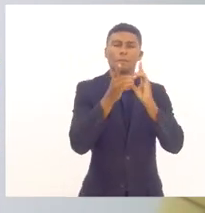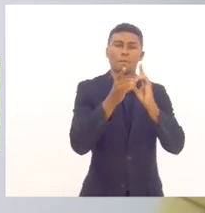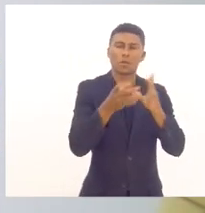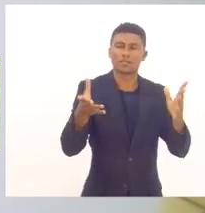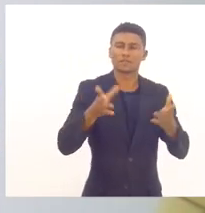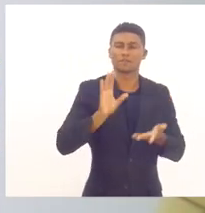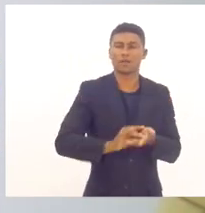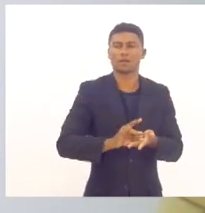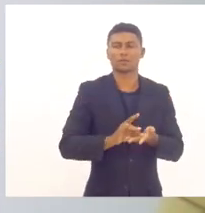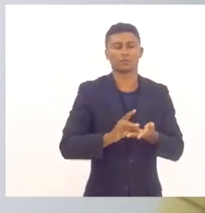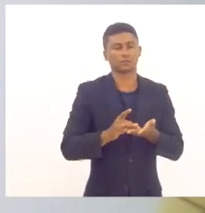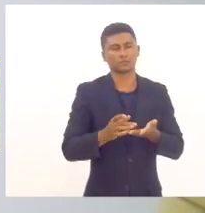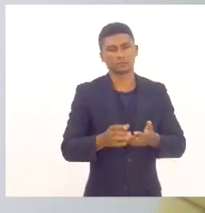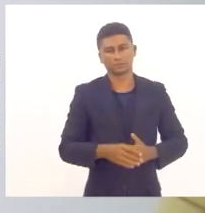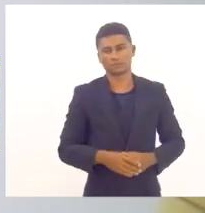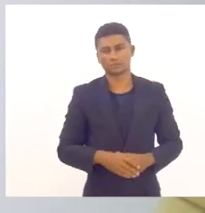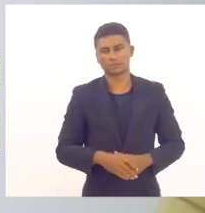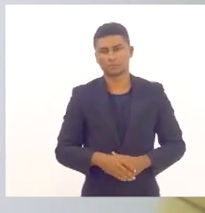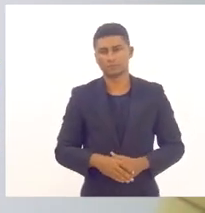enfim...